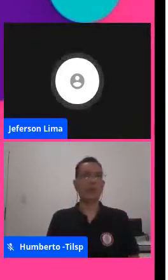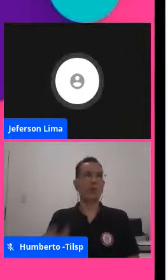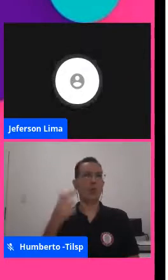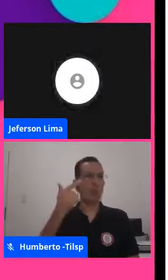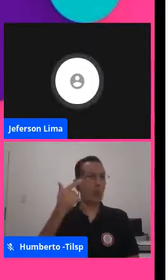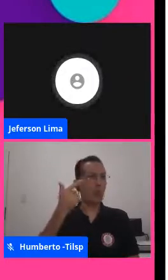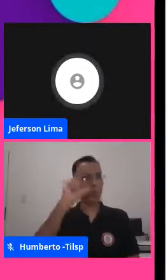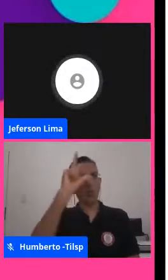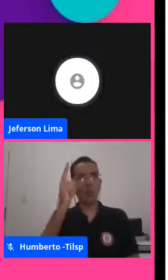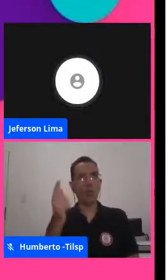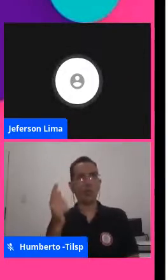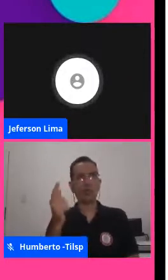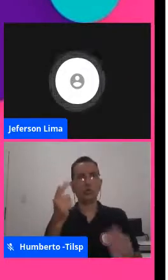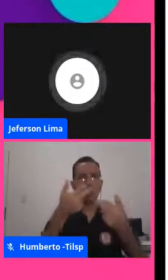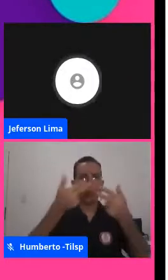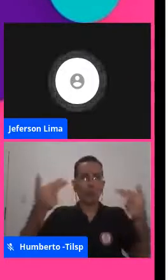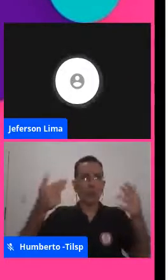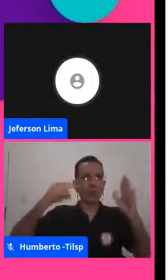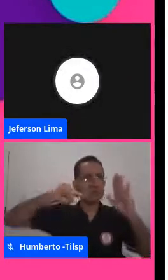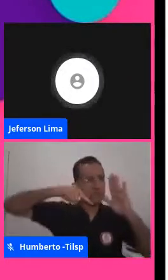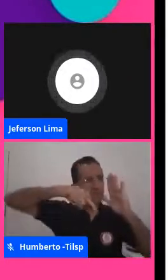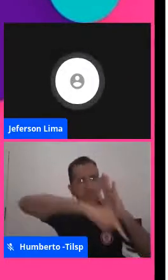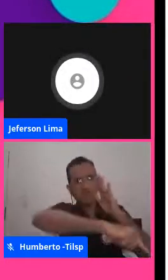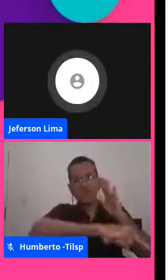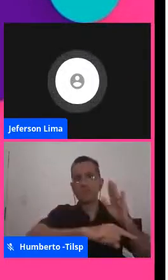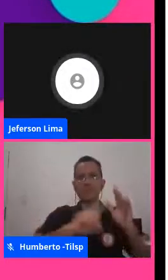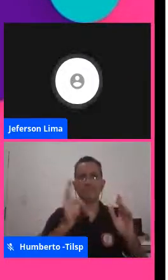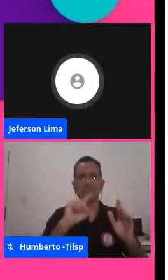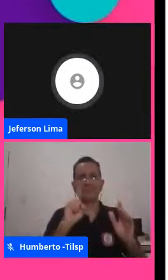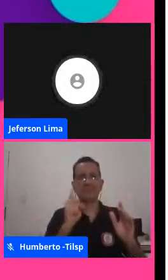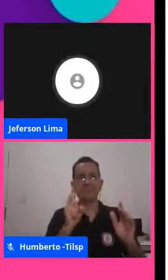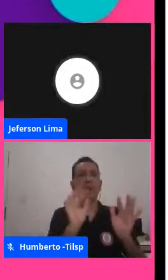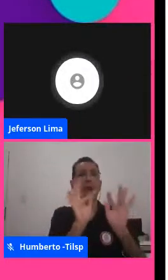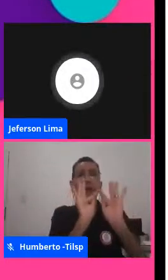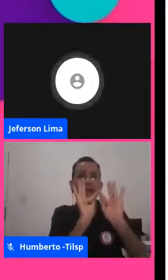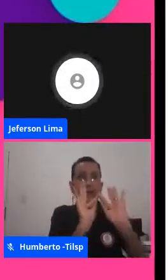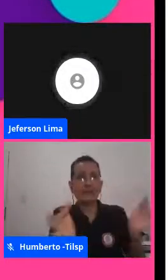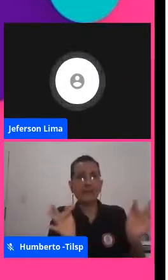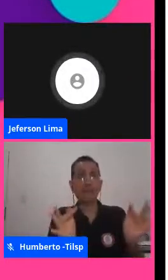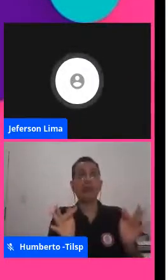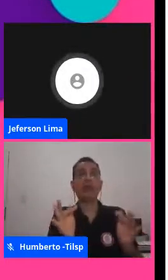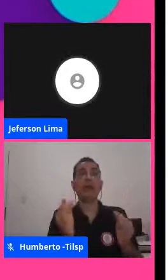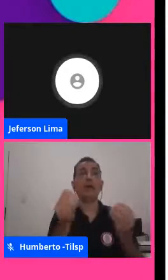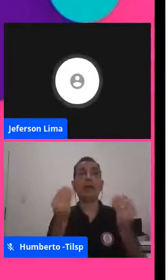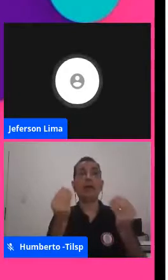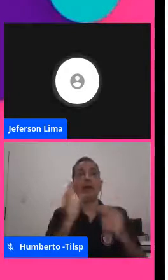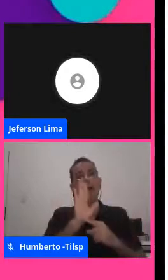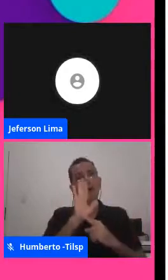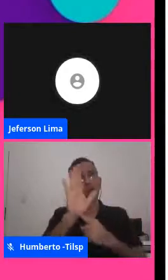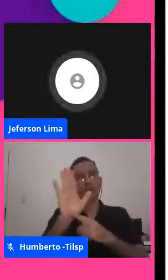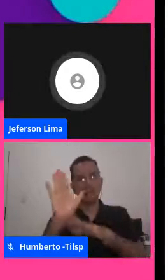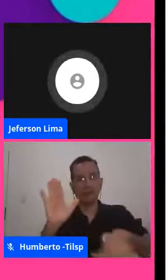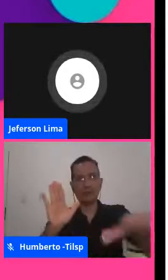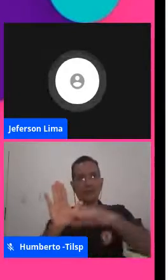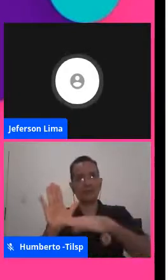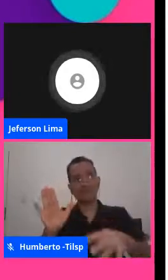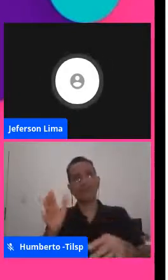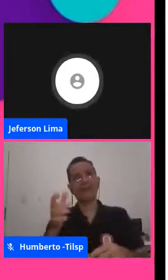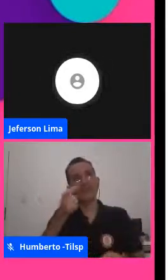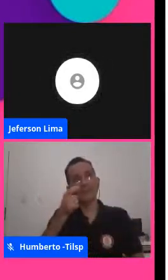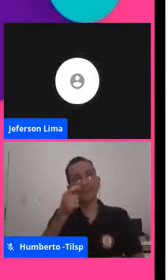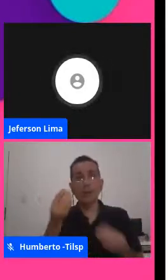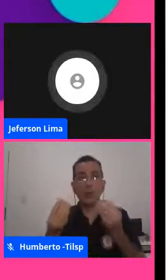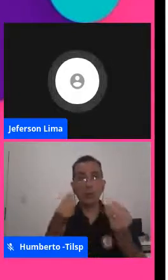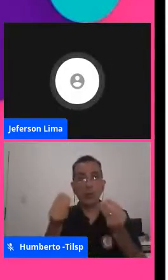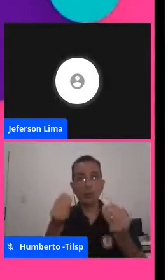tipo, tá bem aberto mesmo, porque o objetivo é fazer com vocês, né, e provar para vocês que é realmente simples de ser feito, né, não é aquelas coisas que